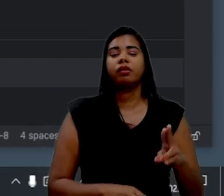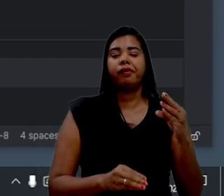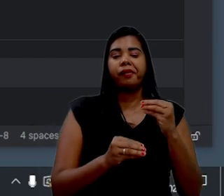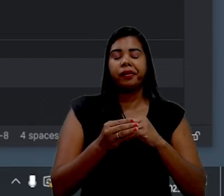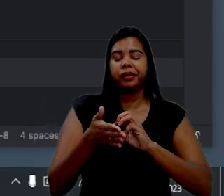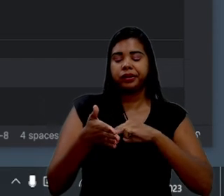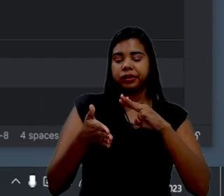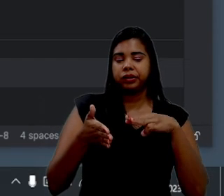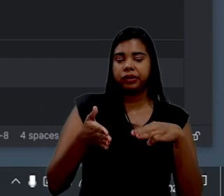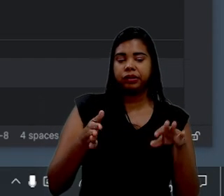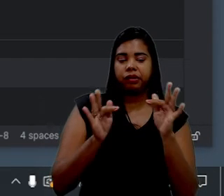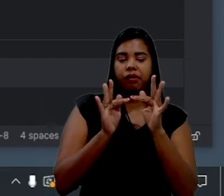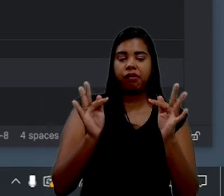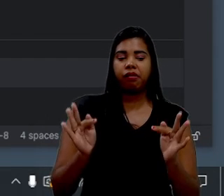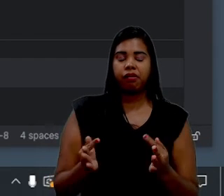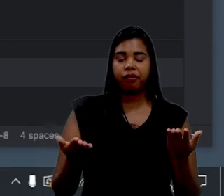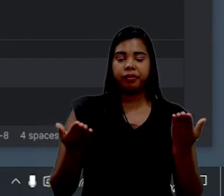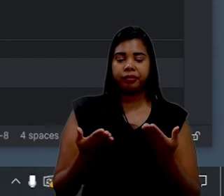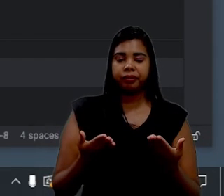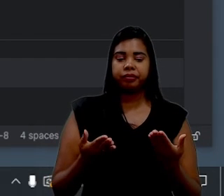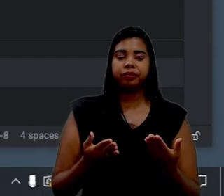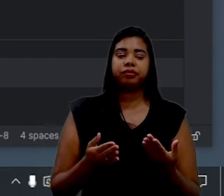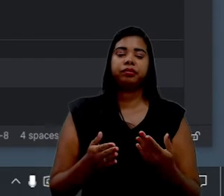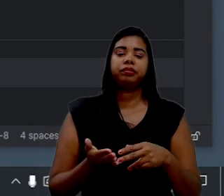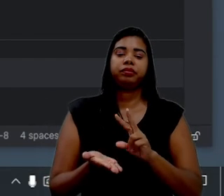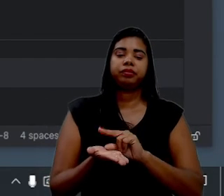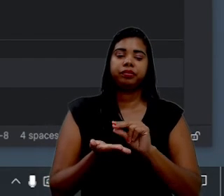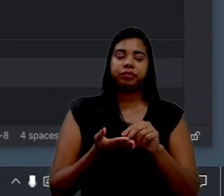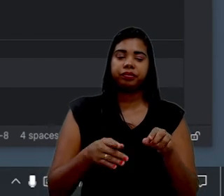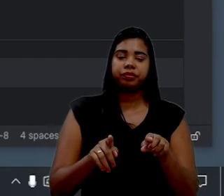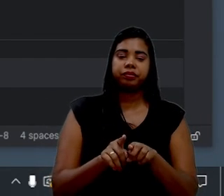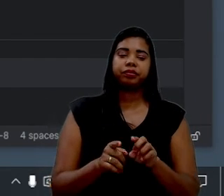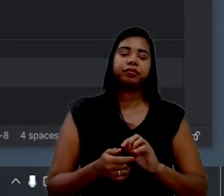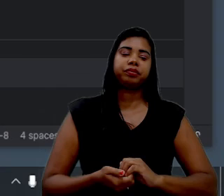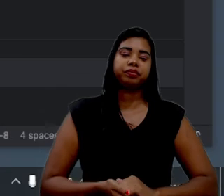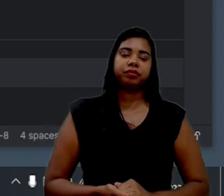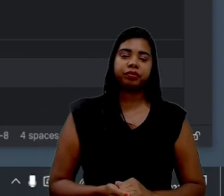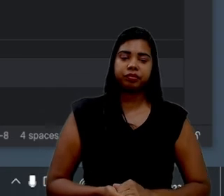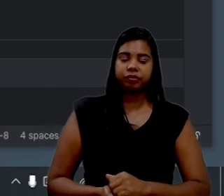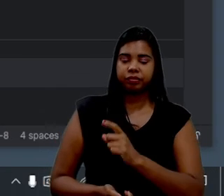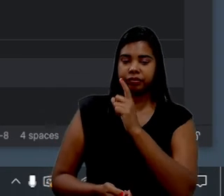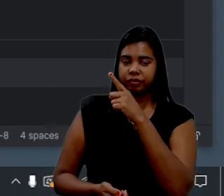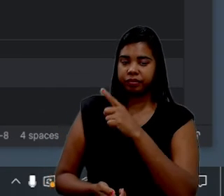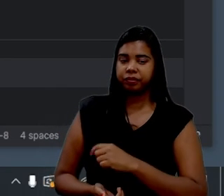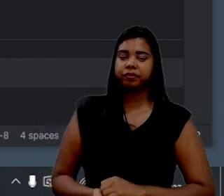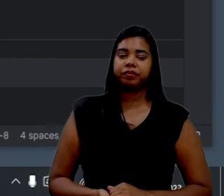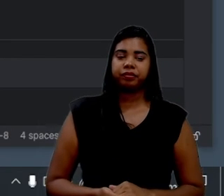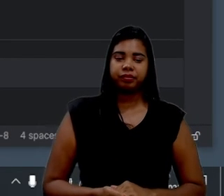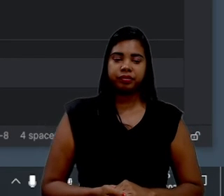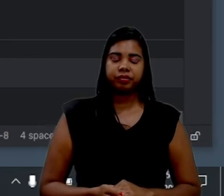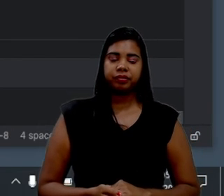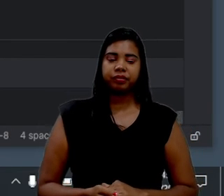vai, né, chamar o arquivo do formulário, tá, para cadastro, né.